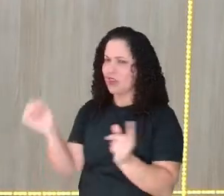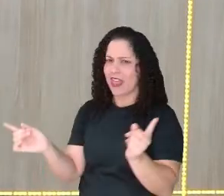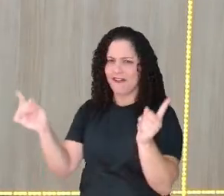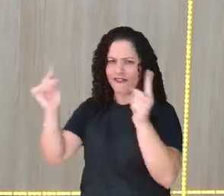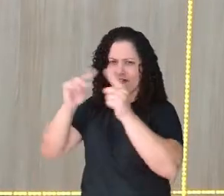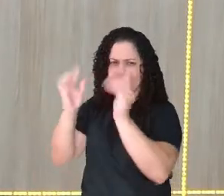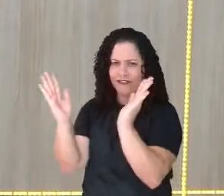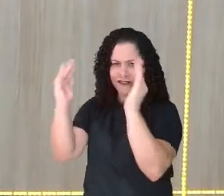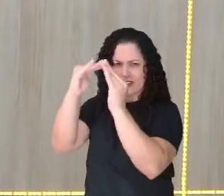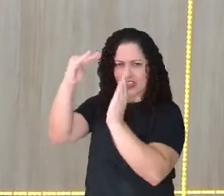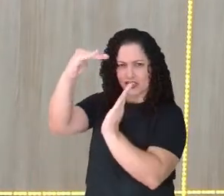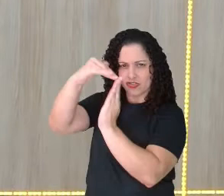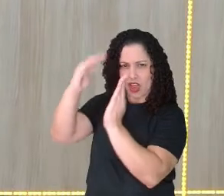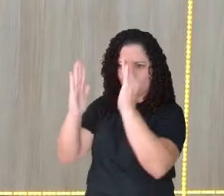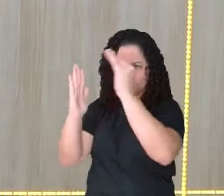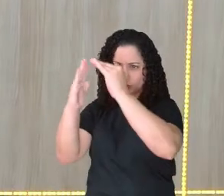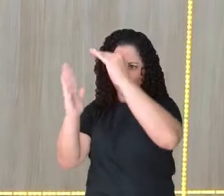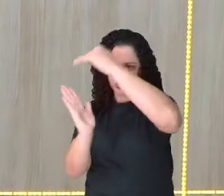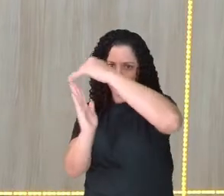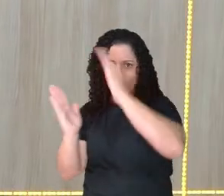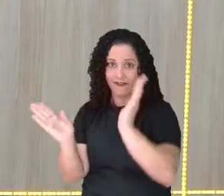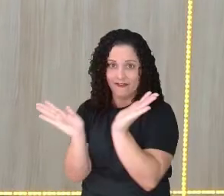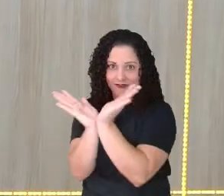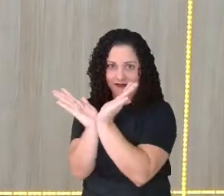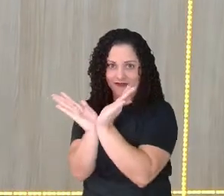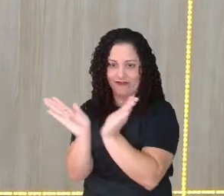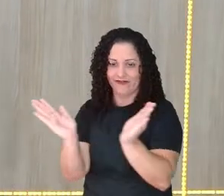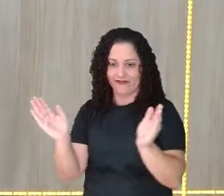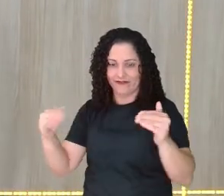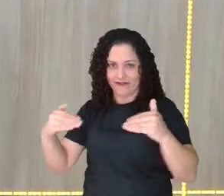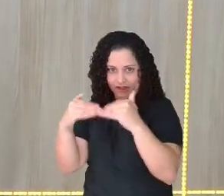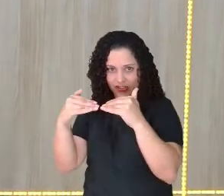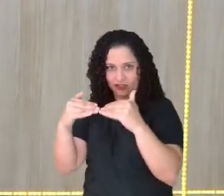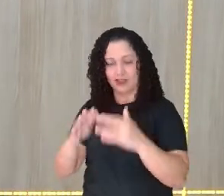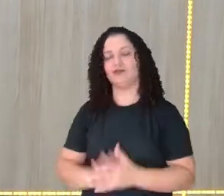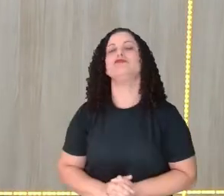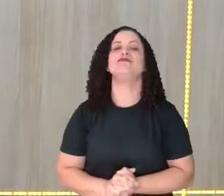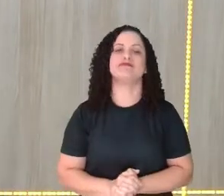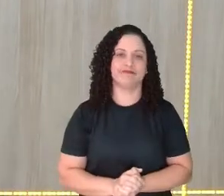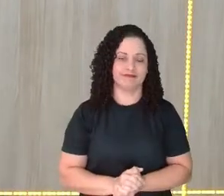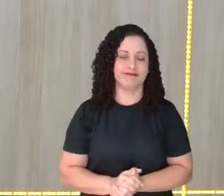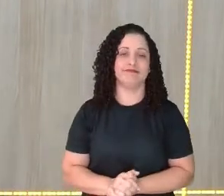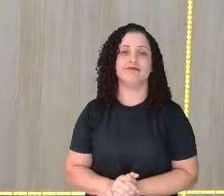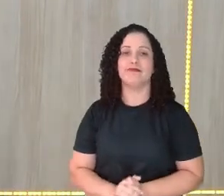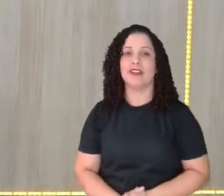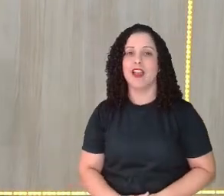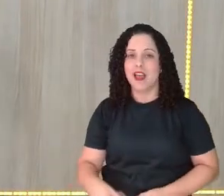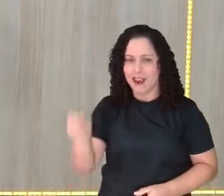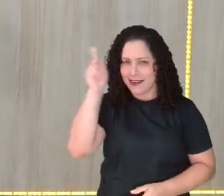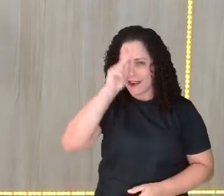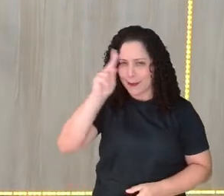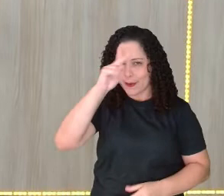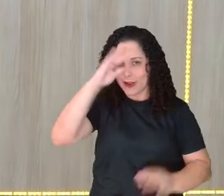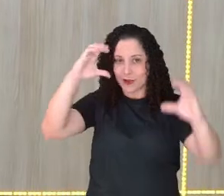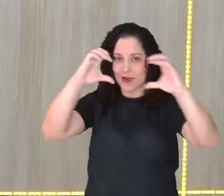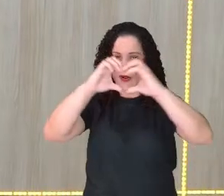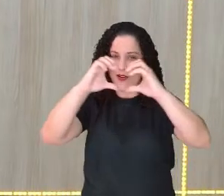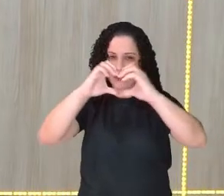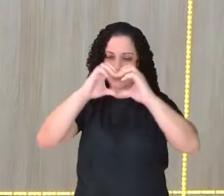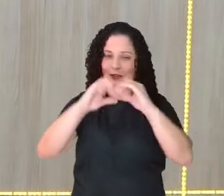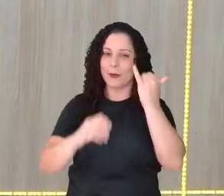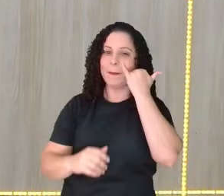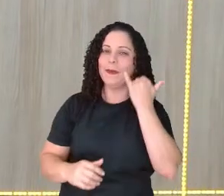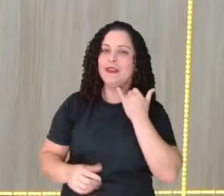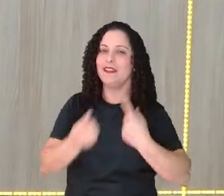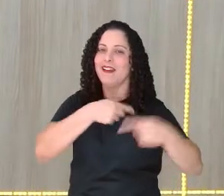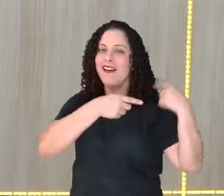formados por linhas poligonais, o que? Fechadas. Belezinha? Lembra do coração que Billy fez para mim